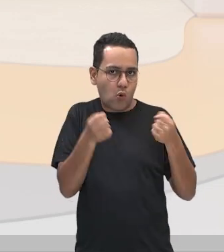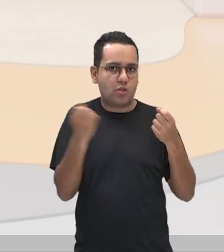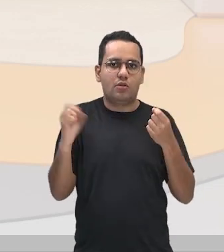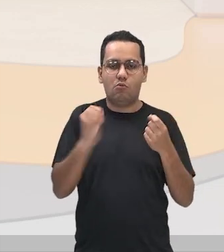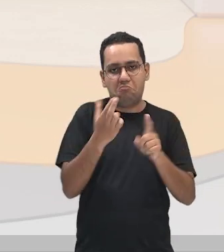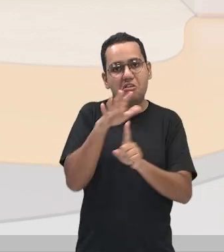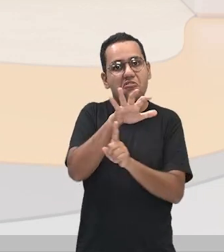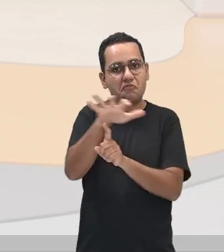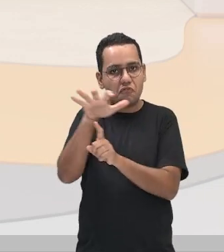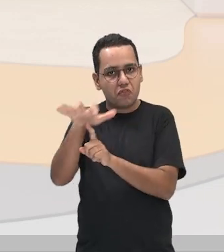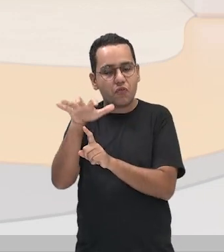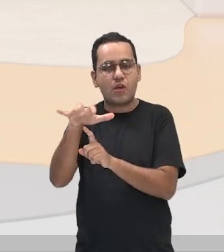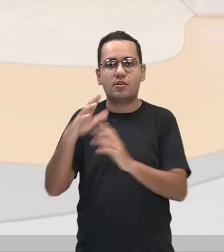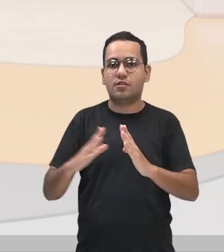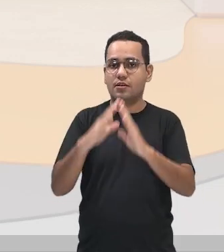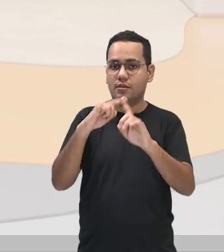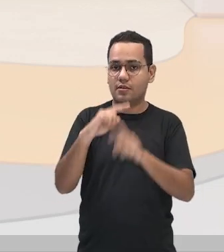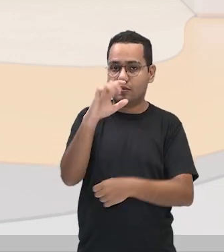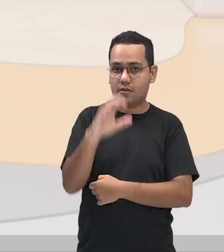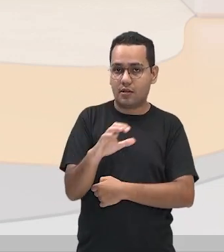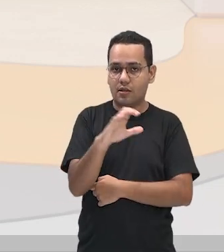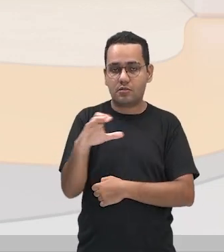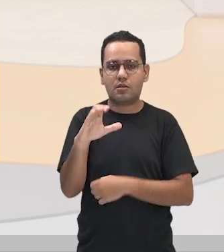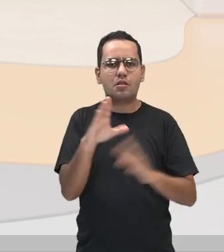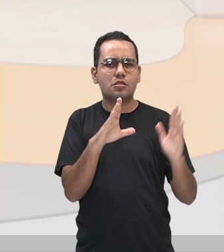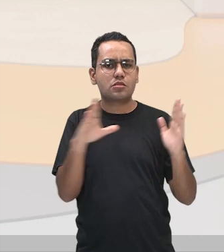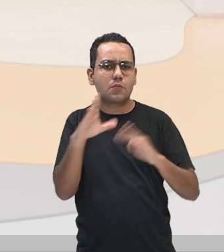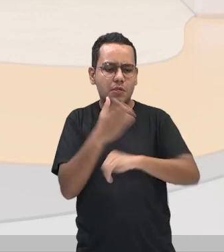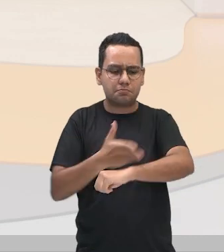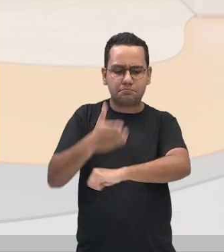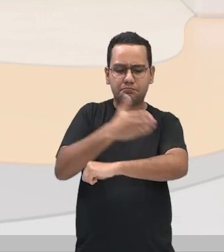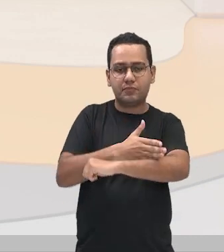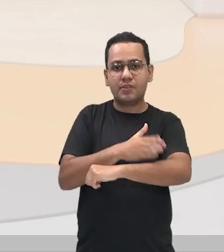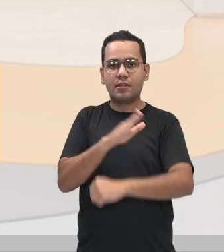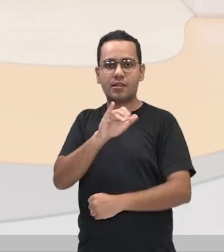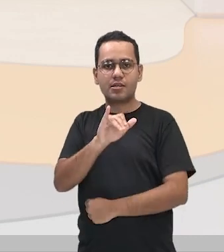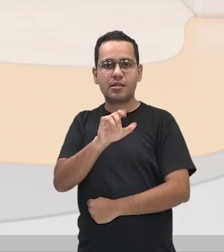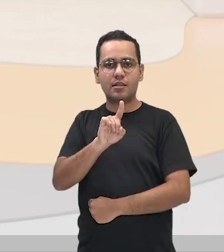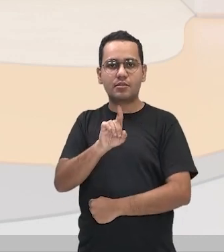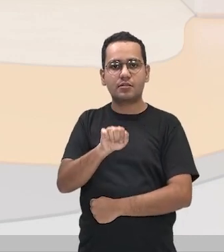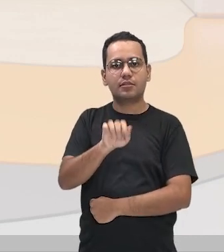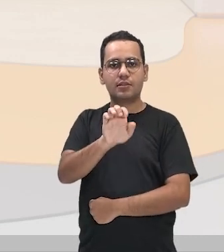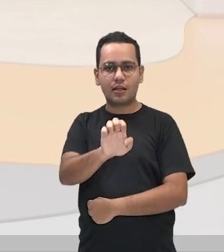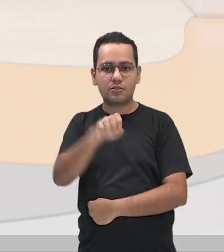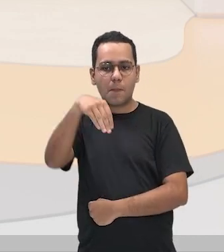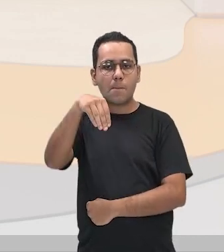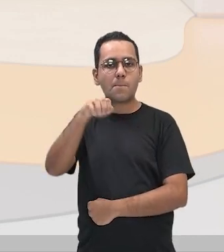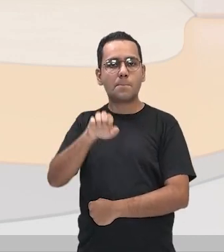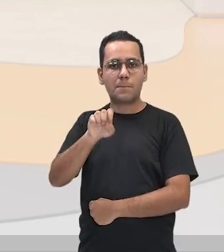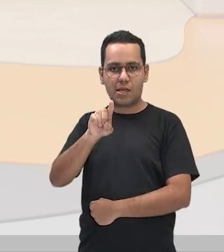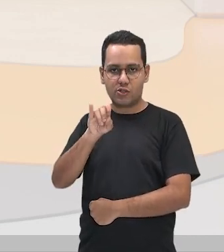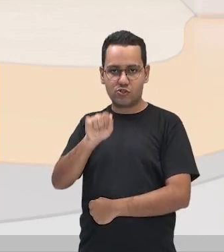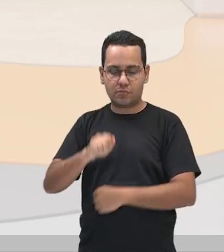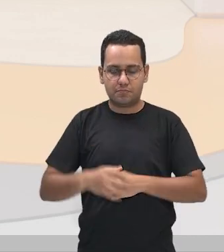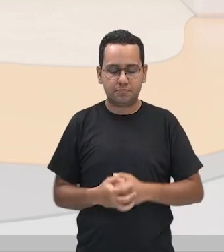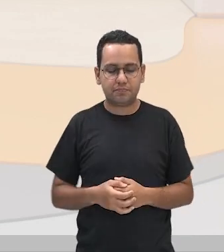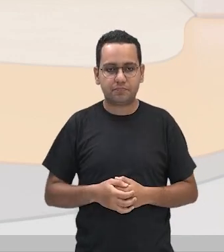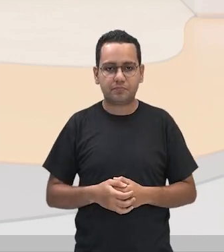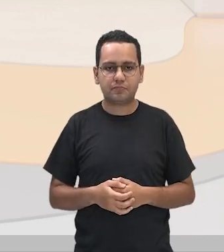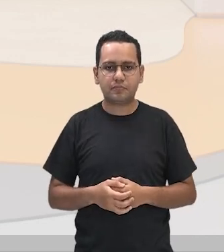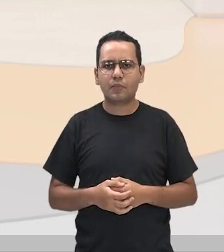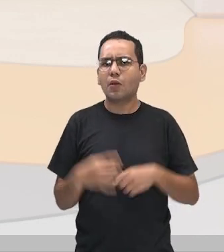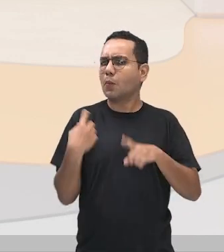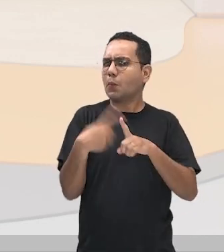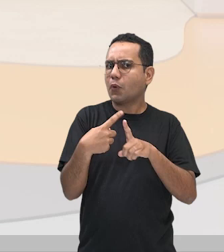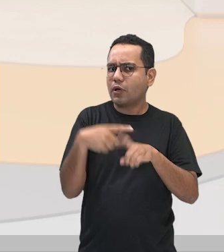Católica durante aí a Idade Média, tá? Por quê? Porque ela vai se transformar em